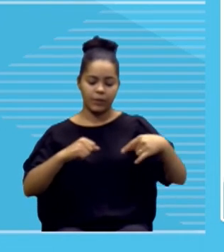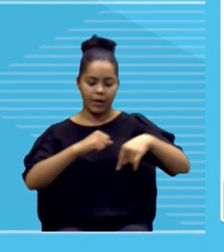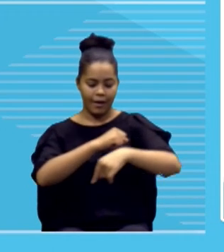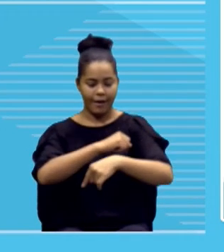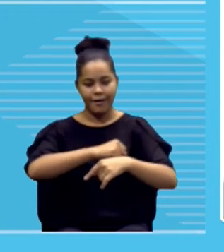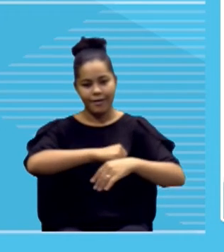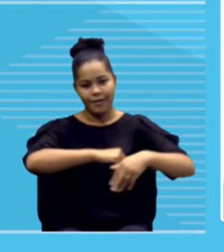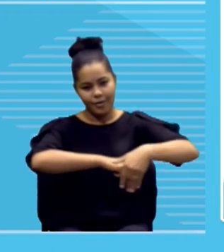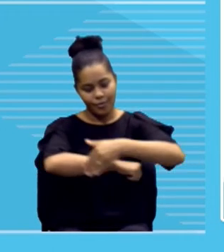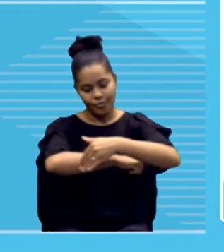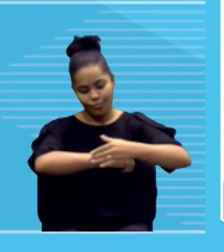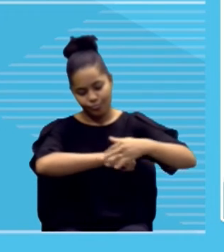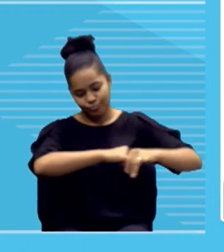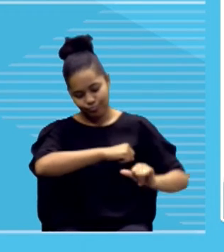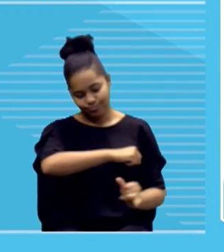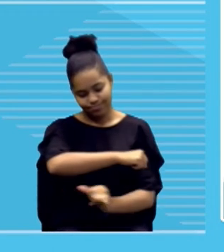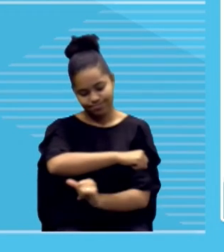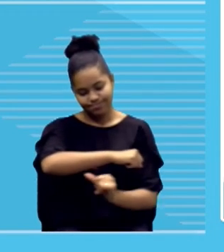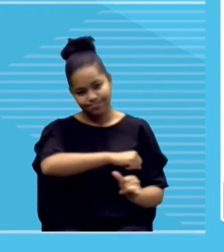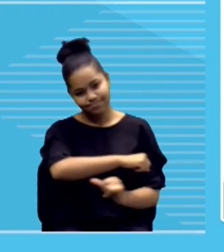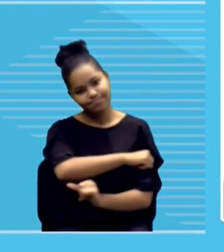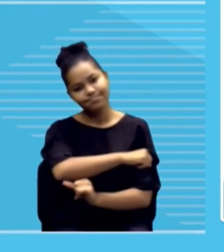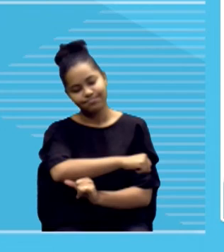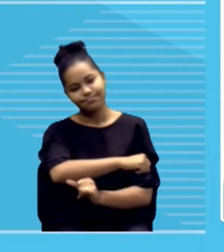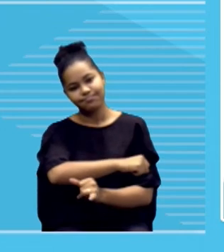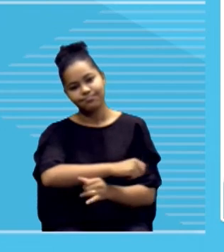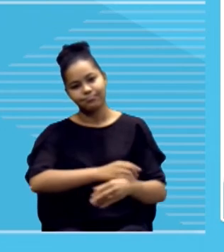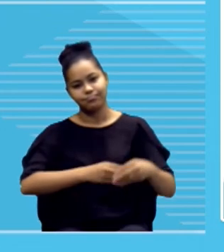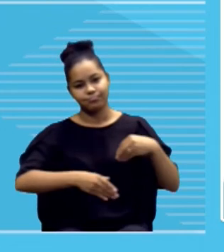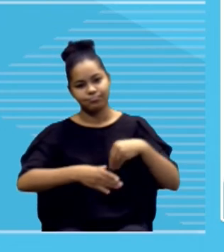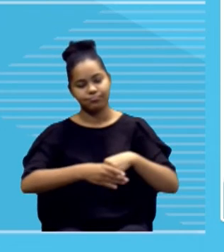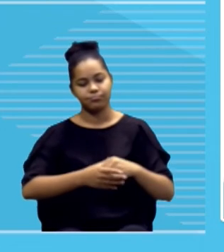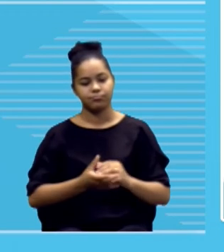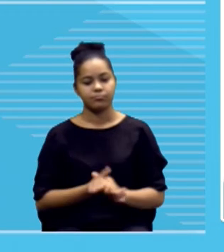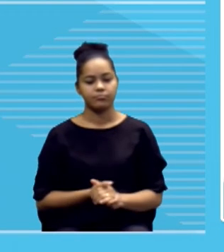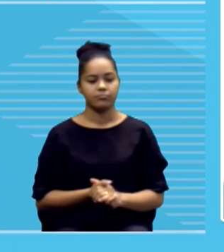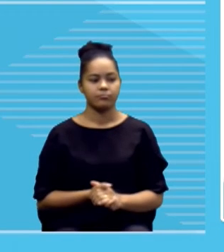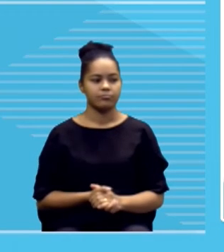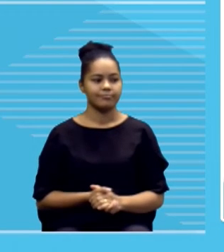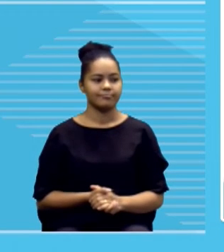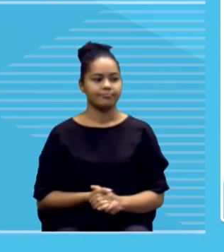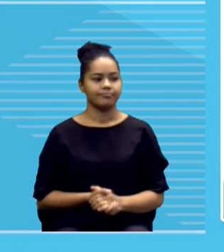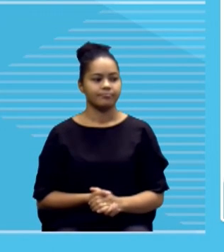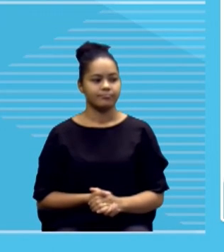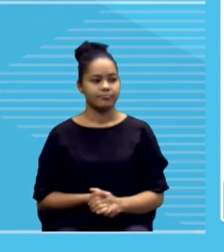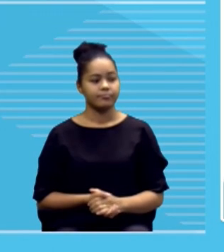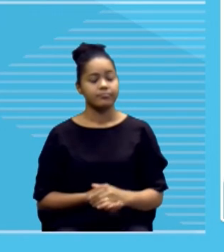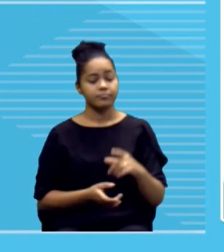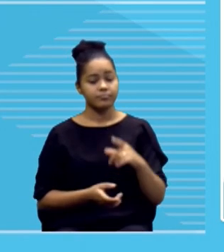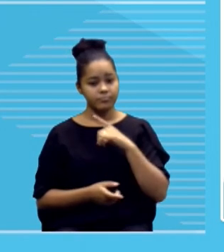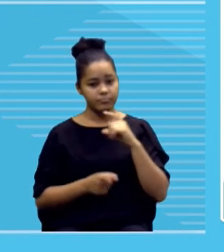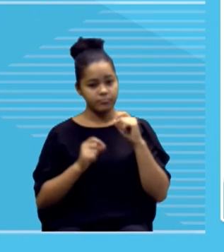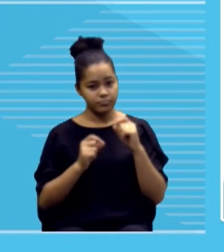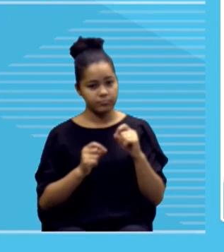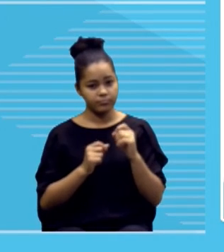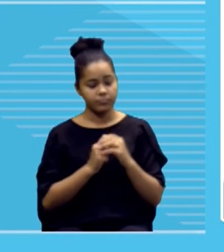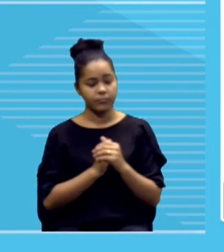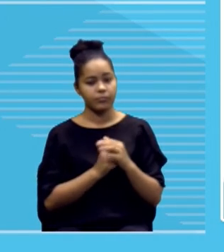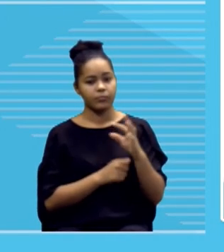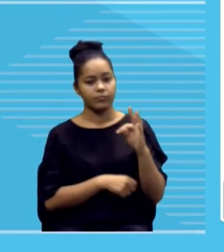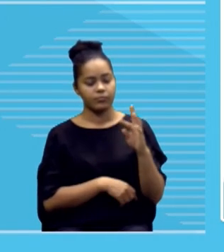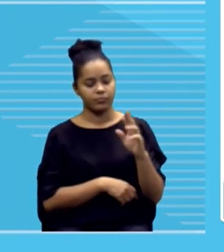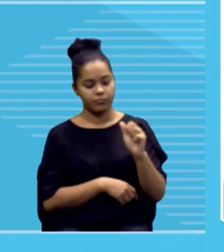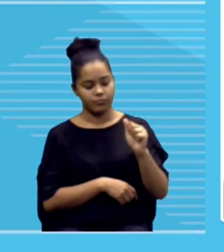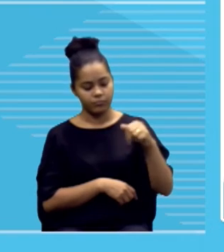da redistribuição. A última parte da redistribuição é um transformador, que é uma caixa metálica que fica no poste, próximo à